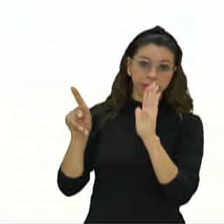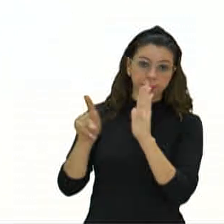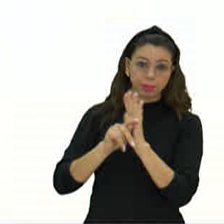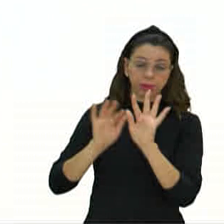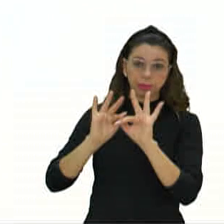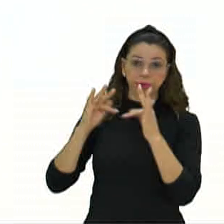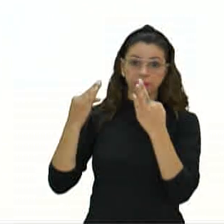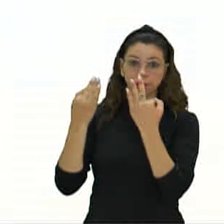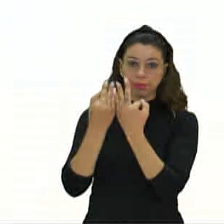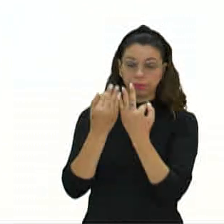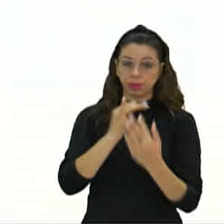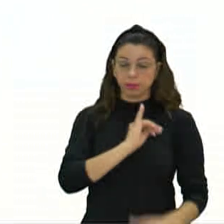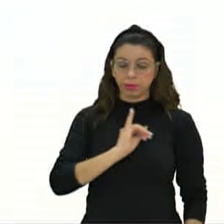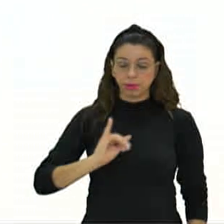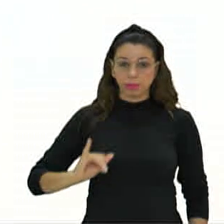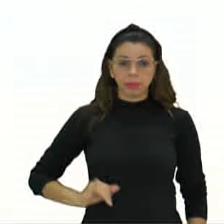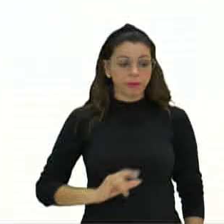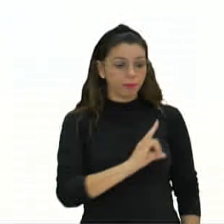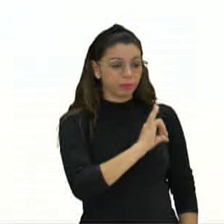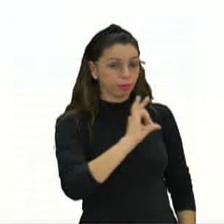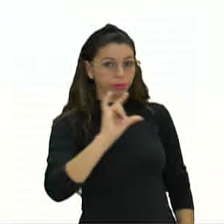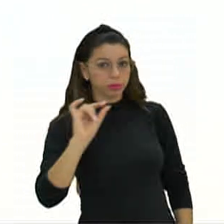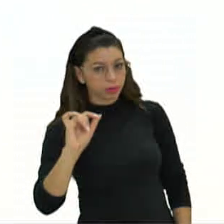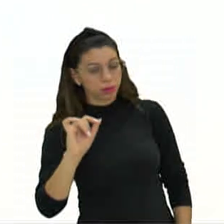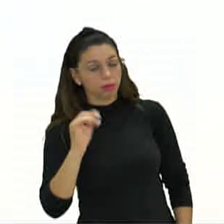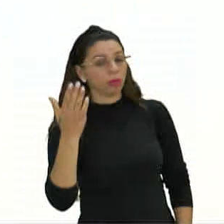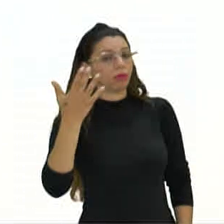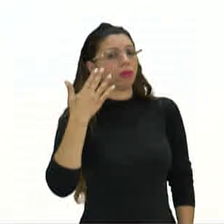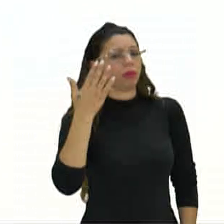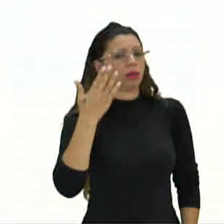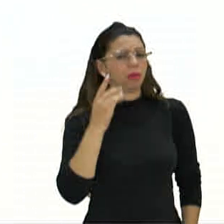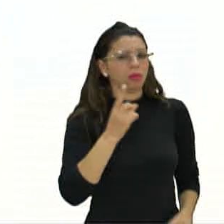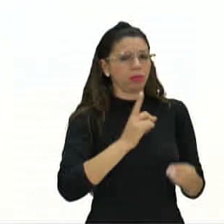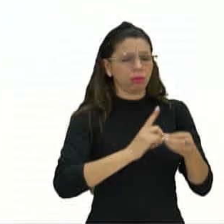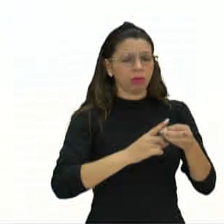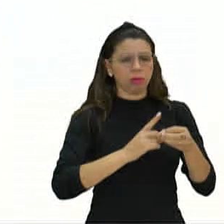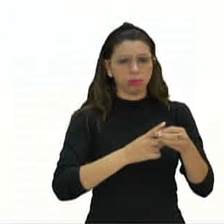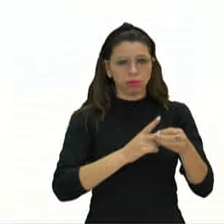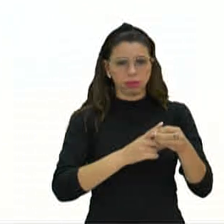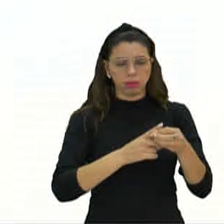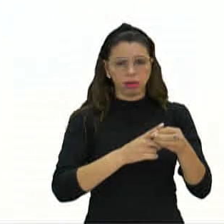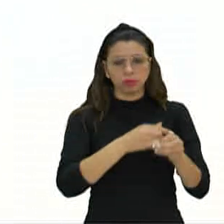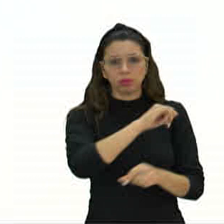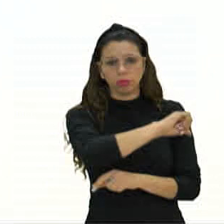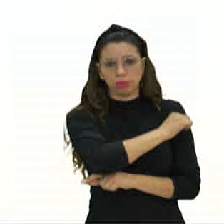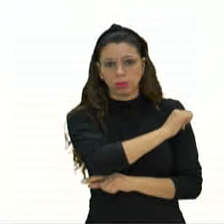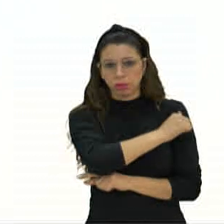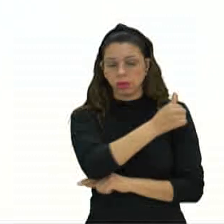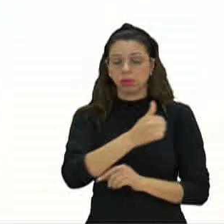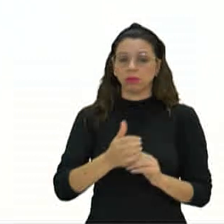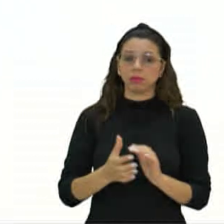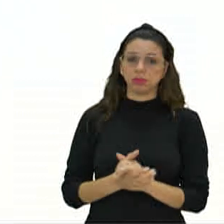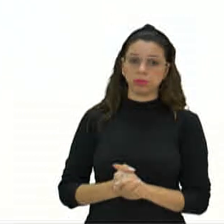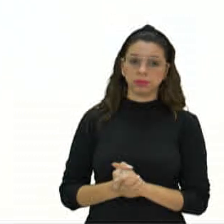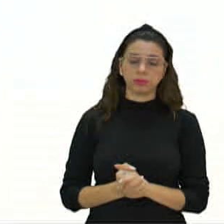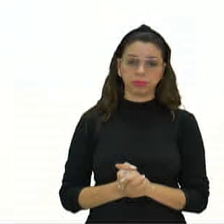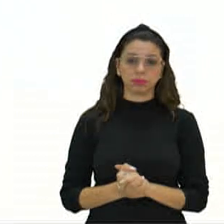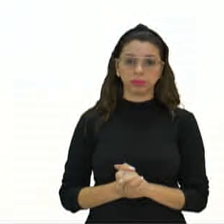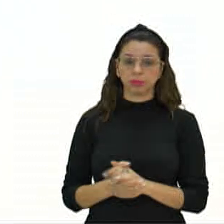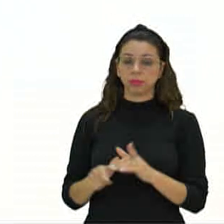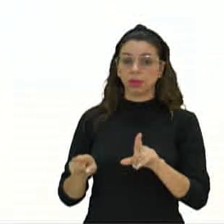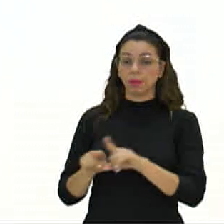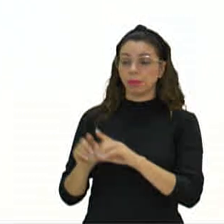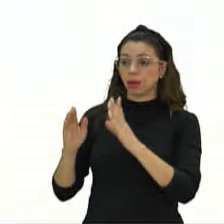poder fugir do calor da cidade do Rio de Janeiro. A letra C, a Catedral de São Pedro de